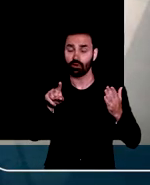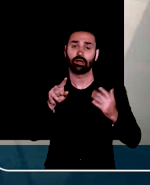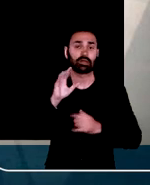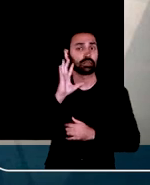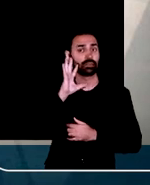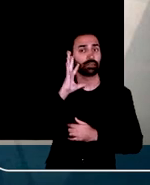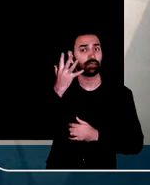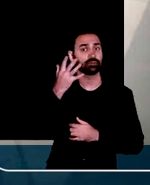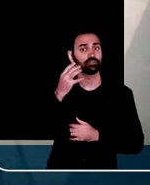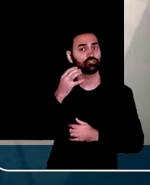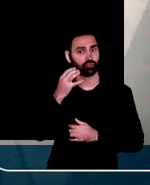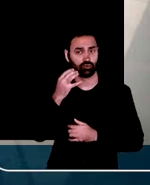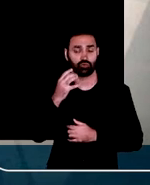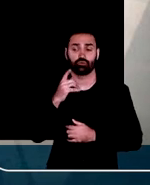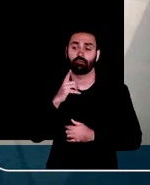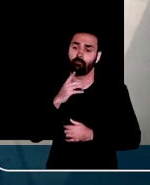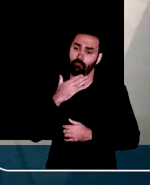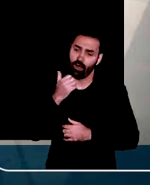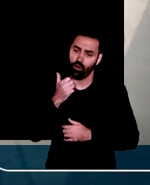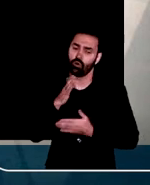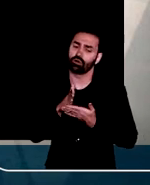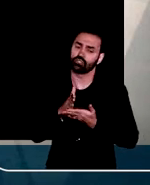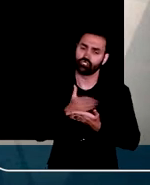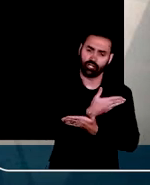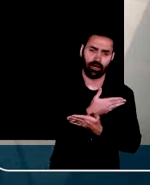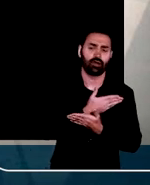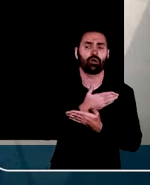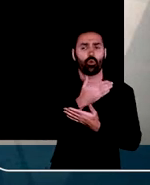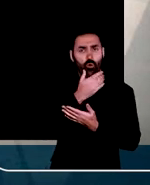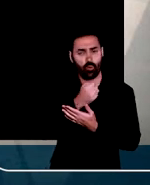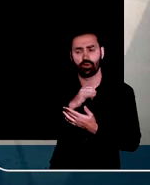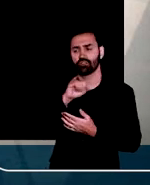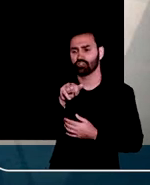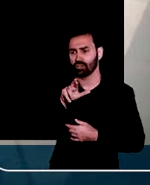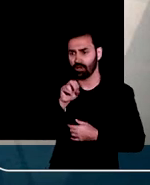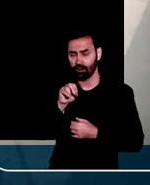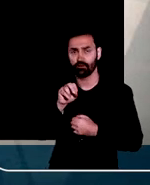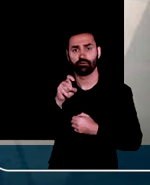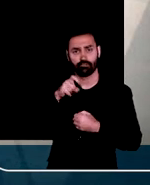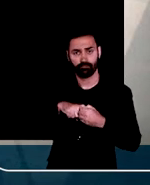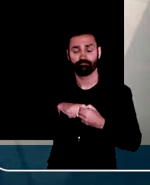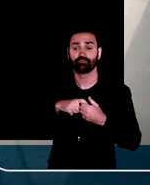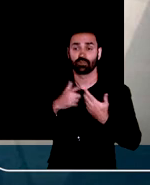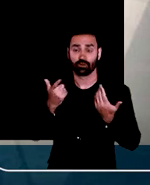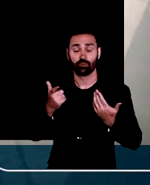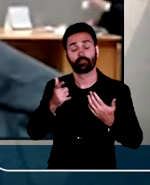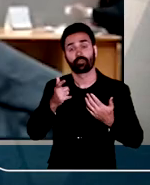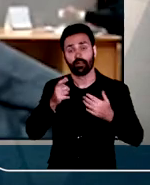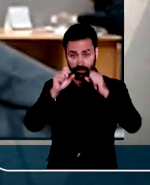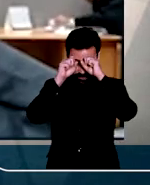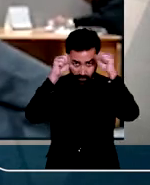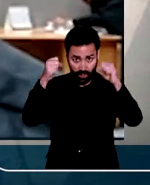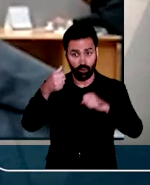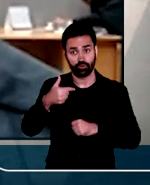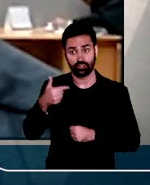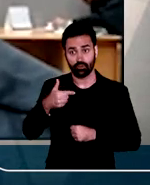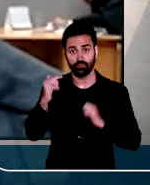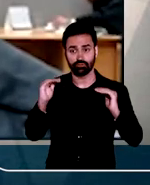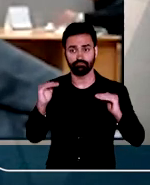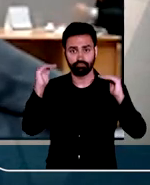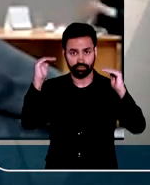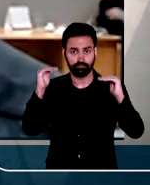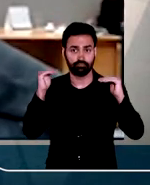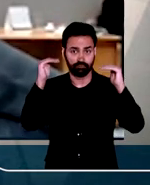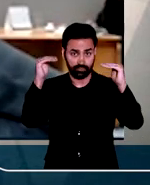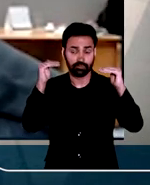Sebastião Rei Júnior considerou que ao decidir pela renovação do afastamento cautelar de Jairo Jorge o tribunal de Segunda